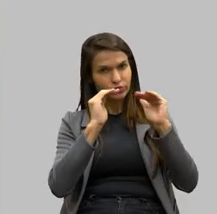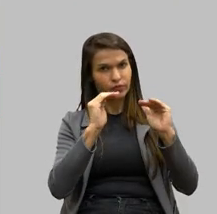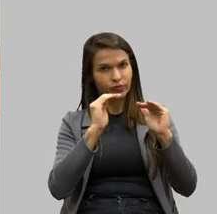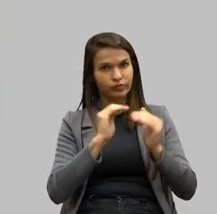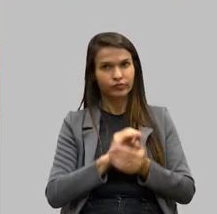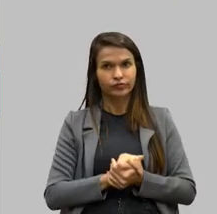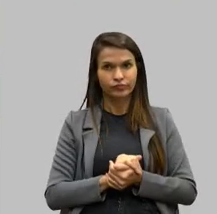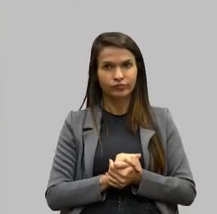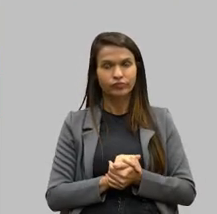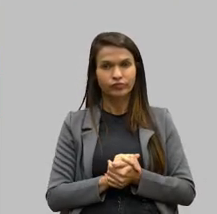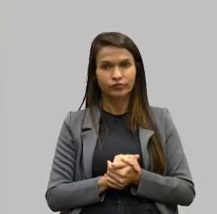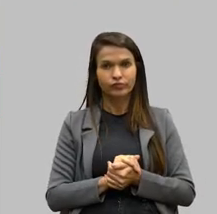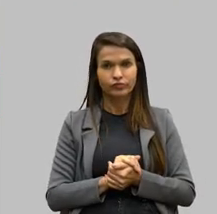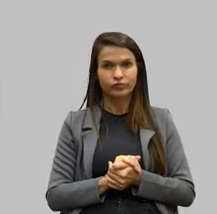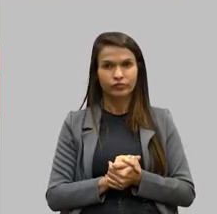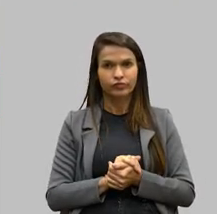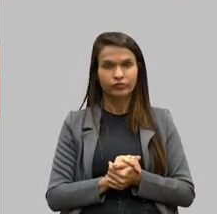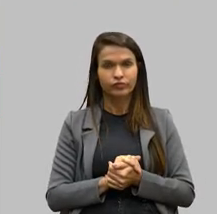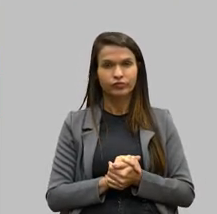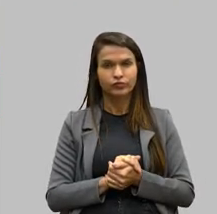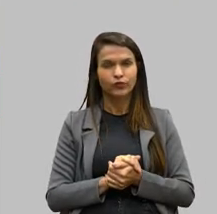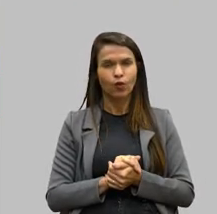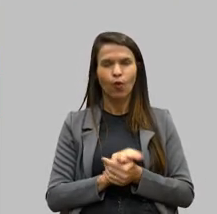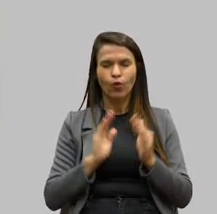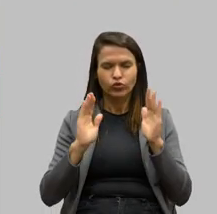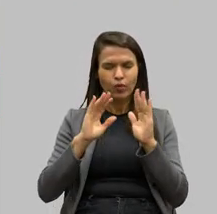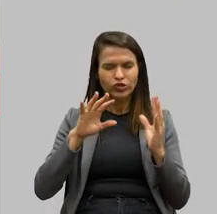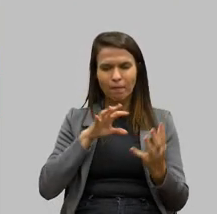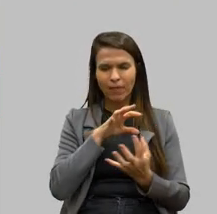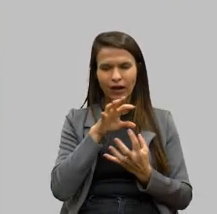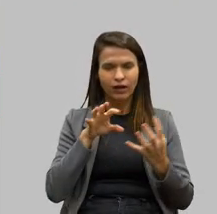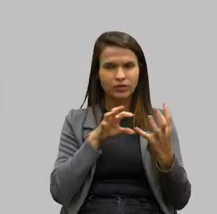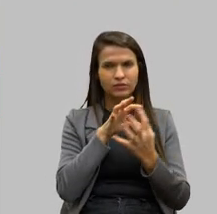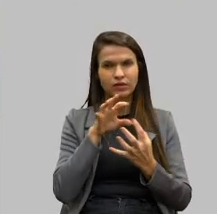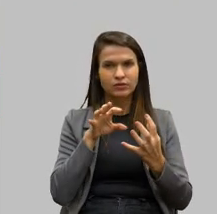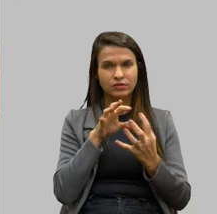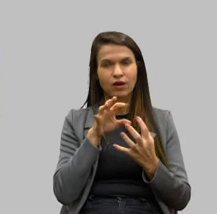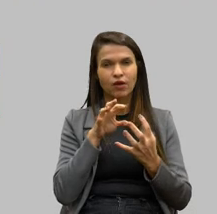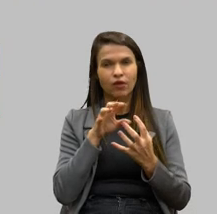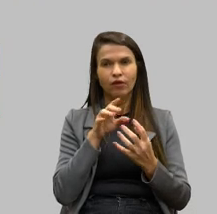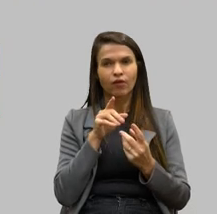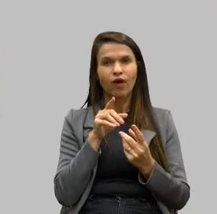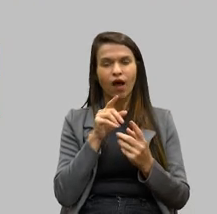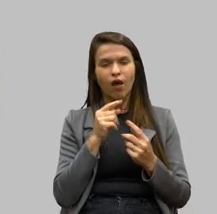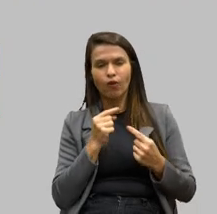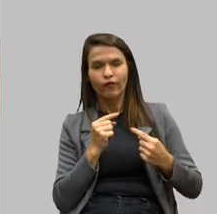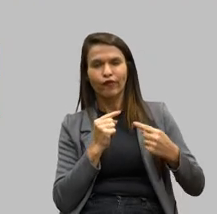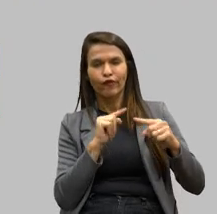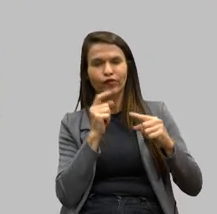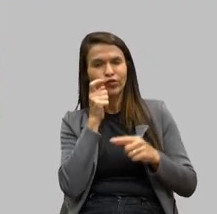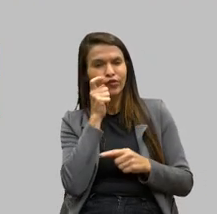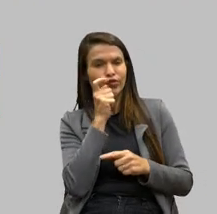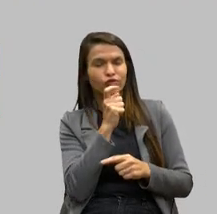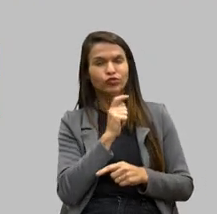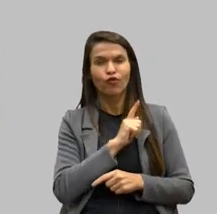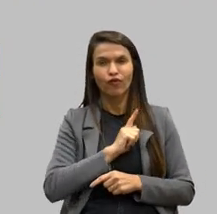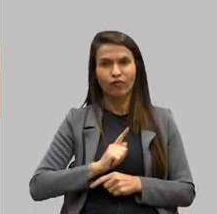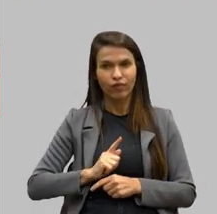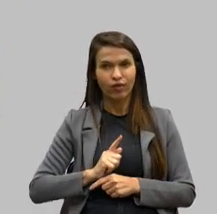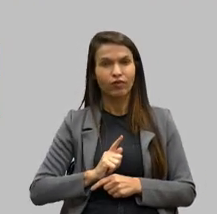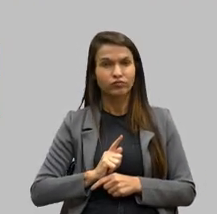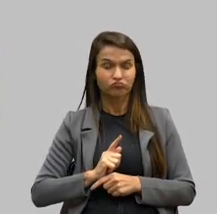os momentos de paralisação, porque a paralisação confronta com os interesses do governo mesmo.